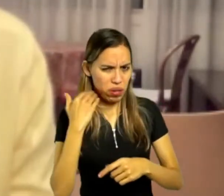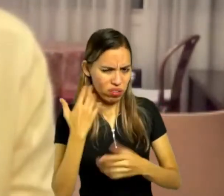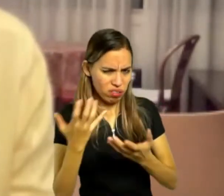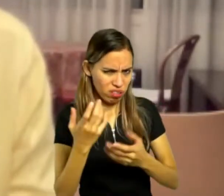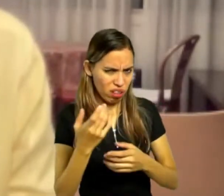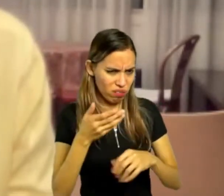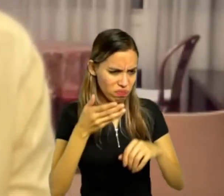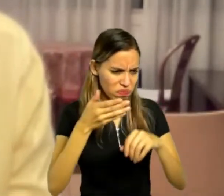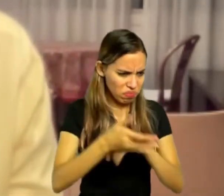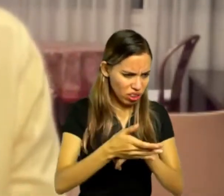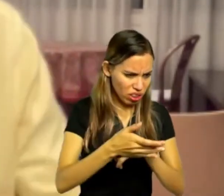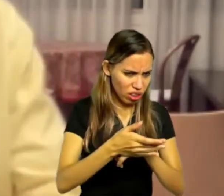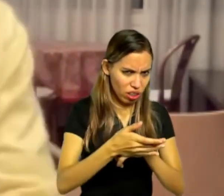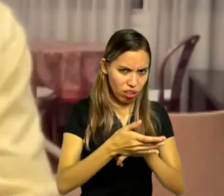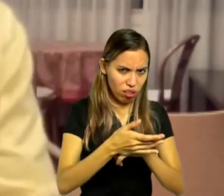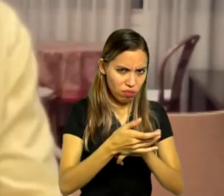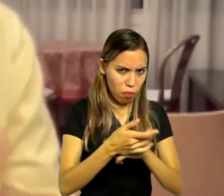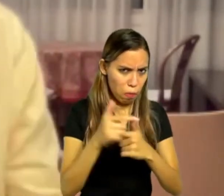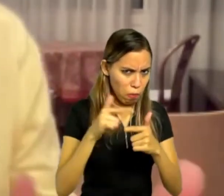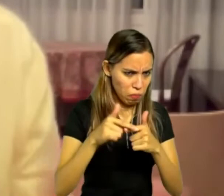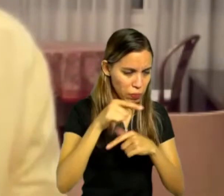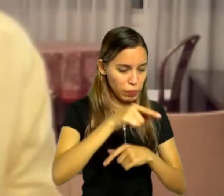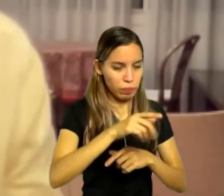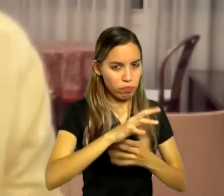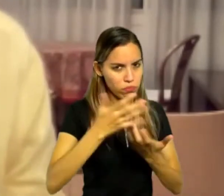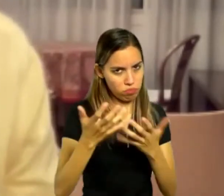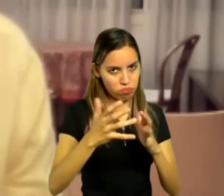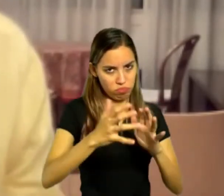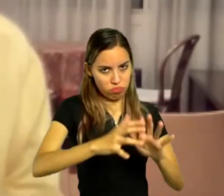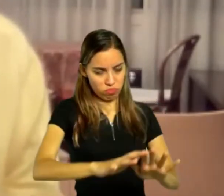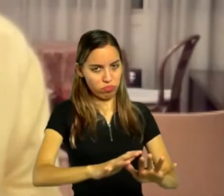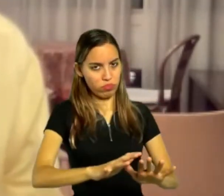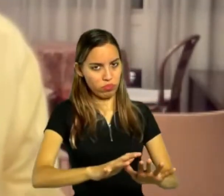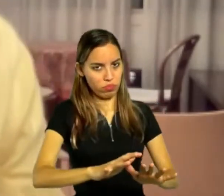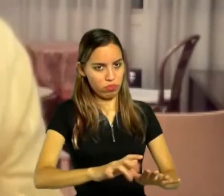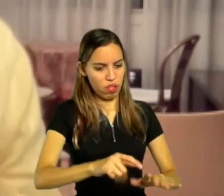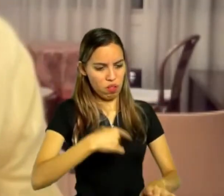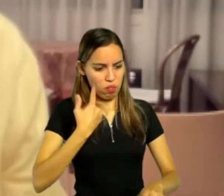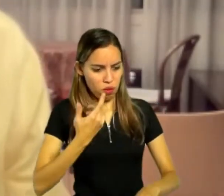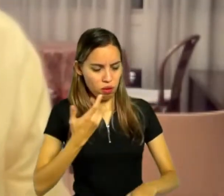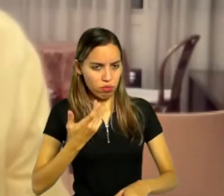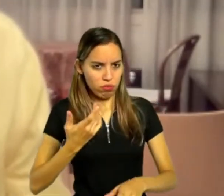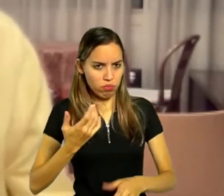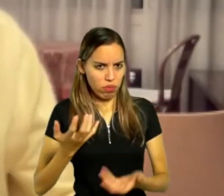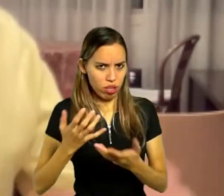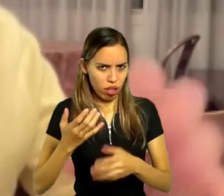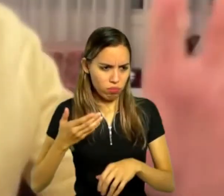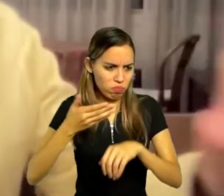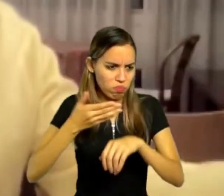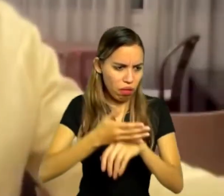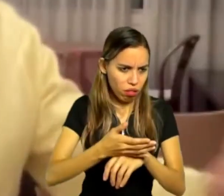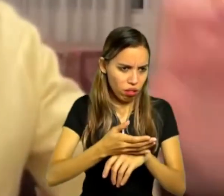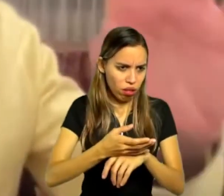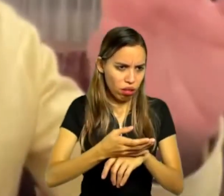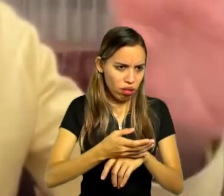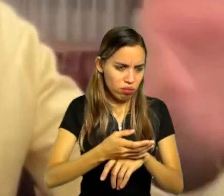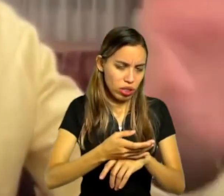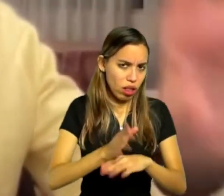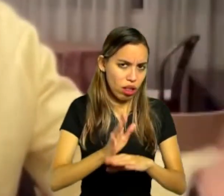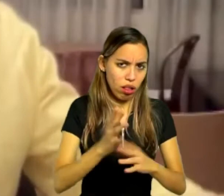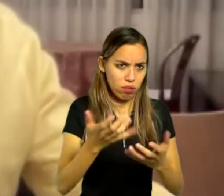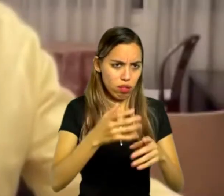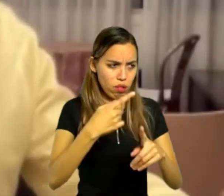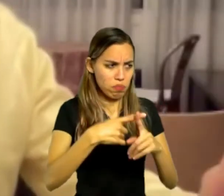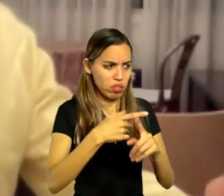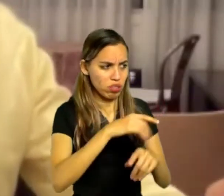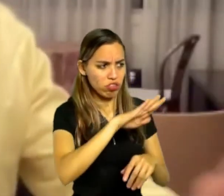de fazer esse trabalho. Nós somos banco, não somos instituição de saúde. E nós estamos